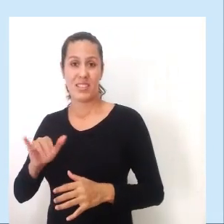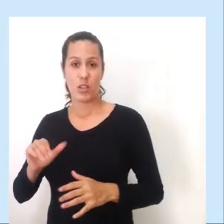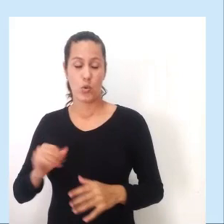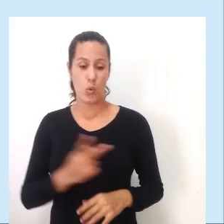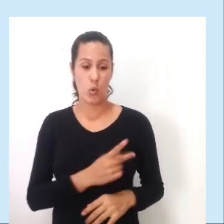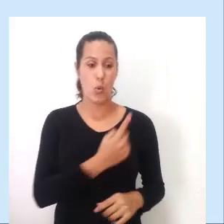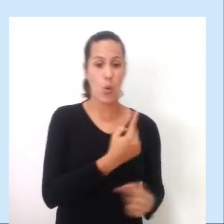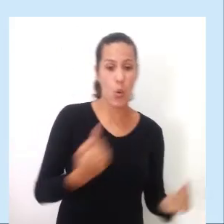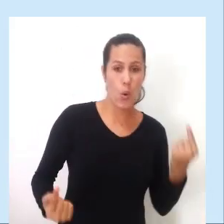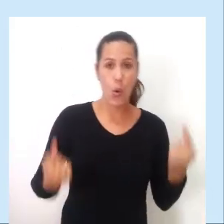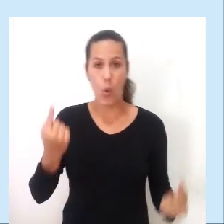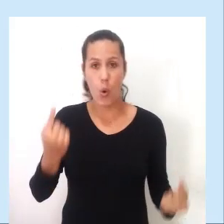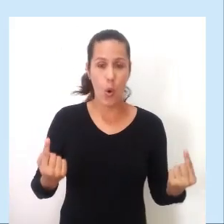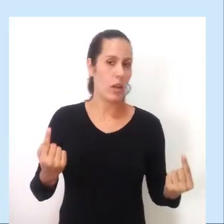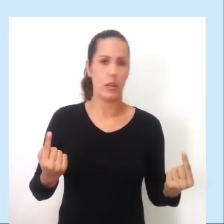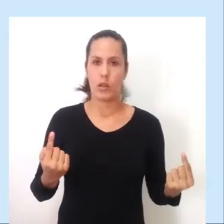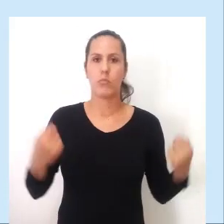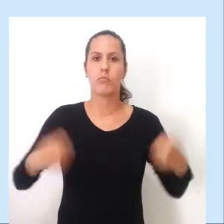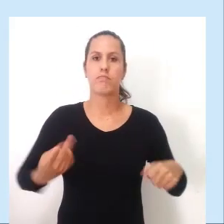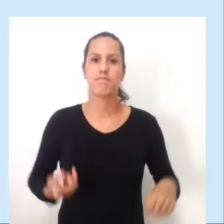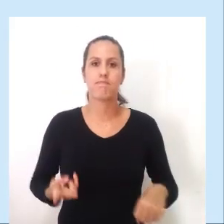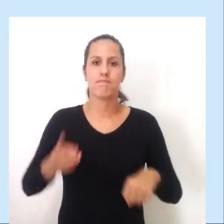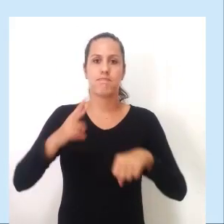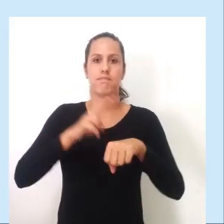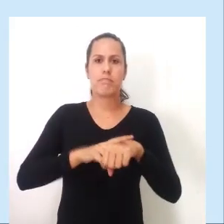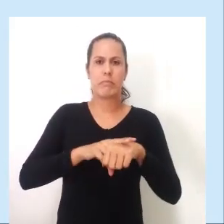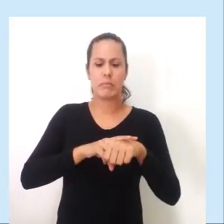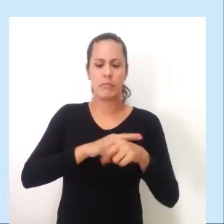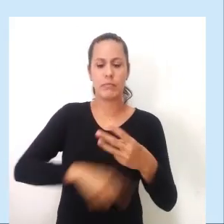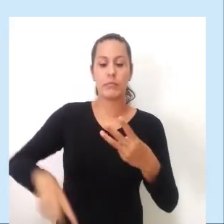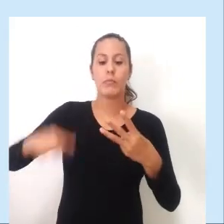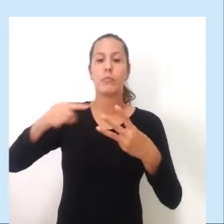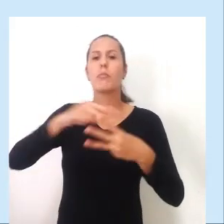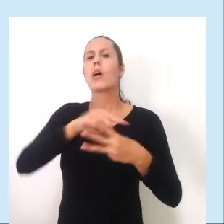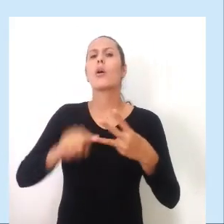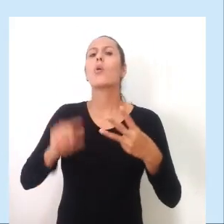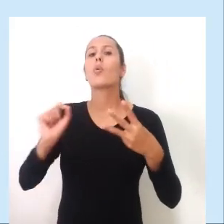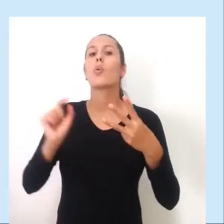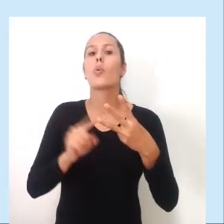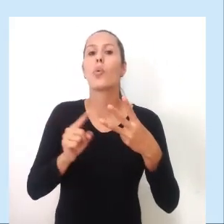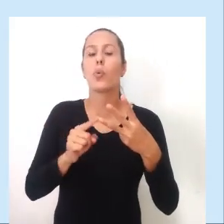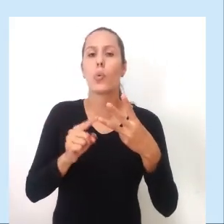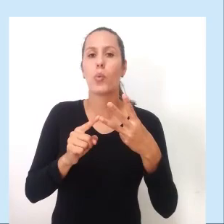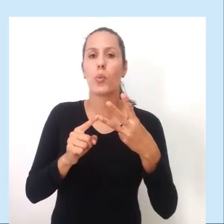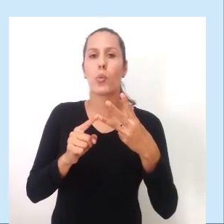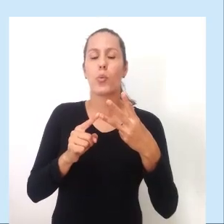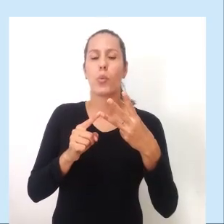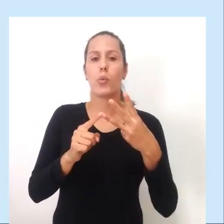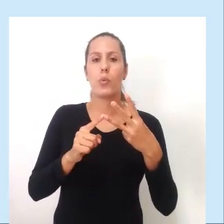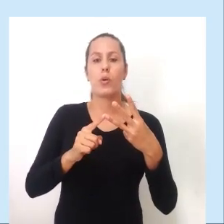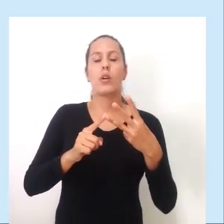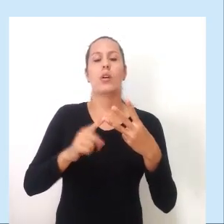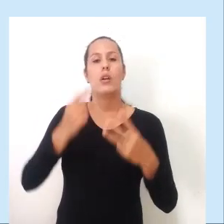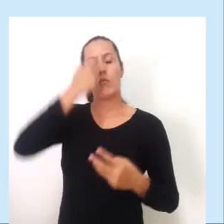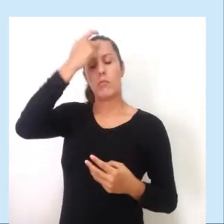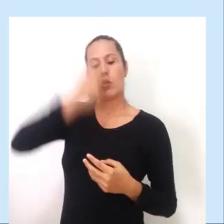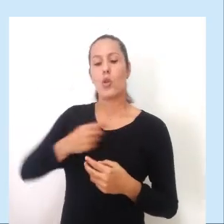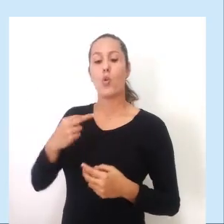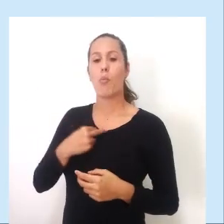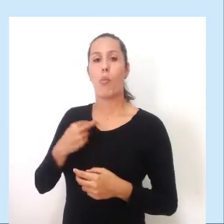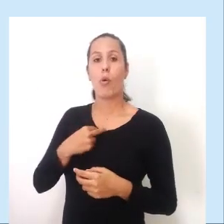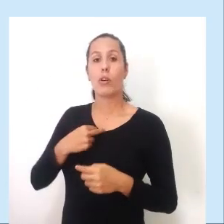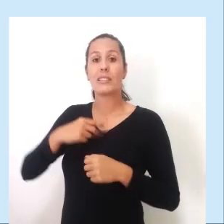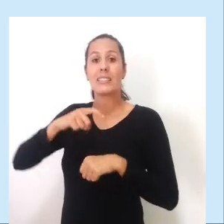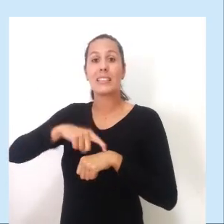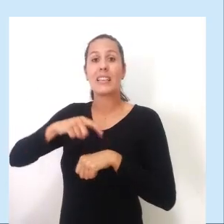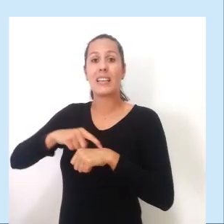e químicos? Não. Tem mais dois ingredientes para formar os fósseis. Quais seriam, Dantas? Primeiro, o ser vivo não